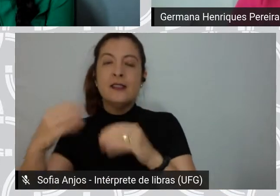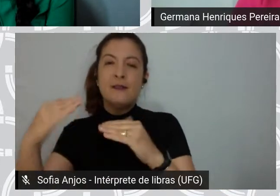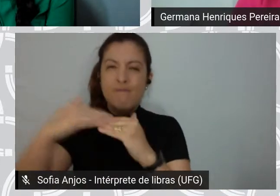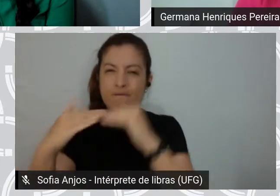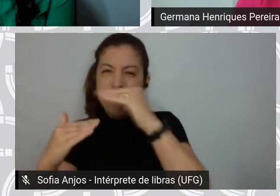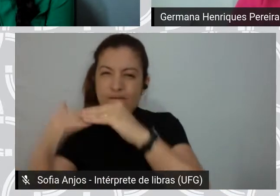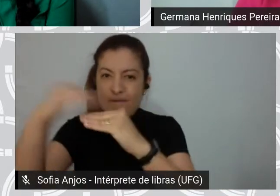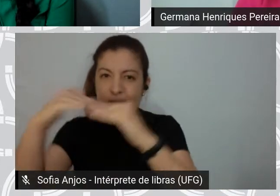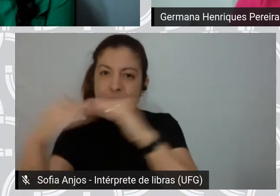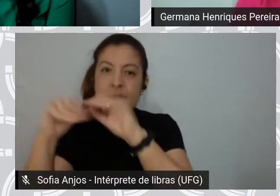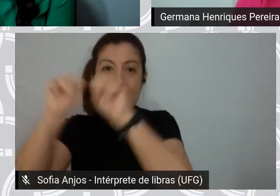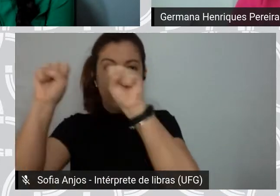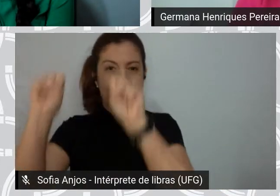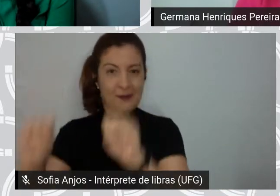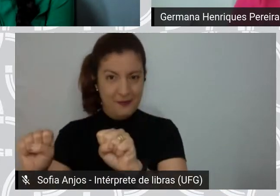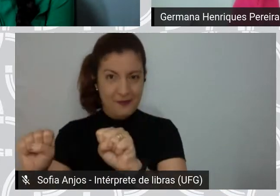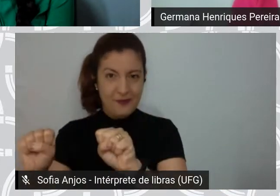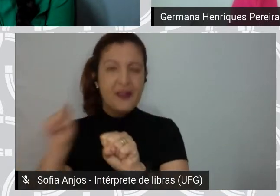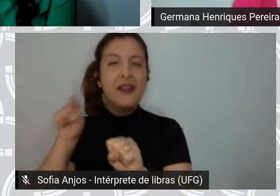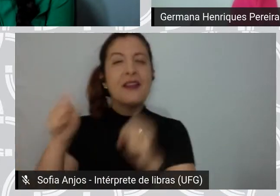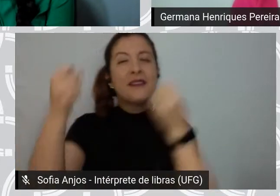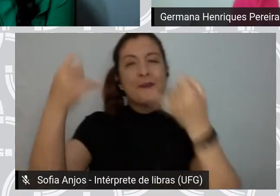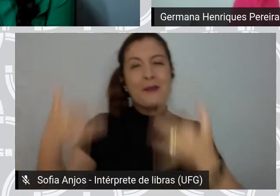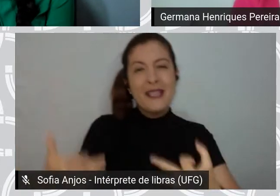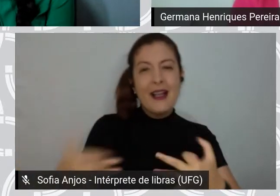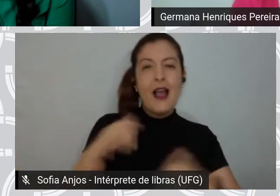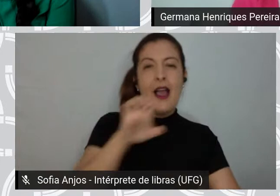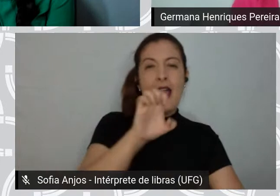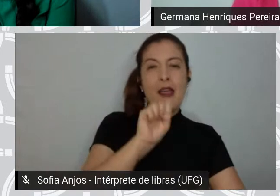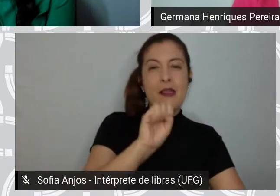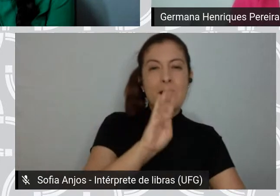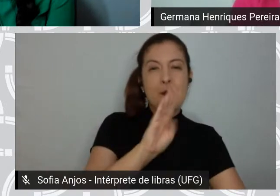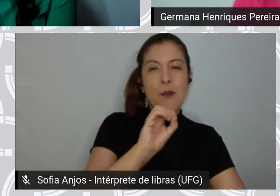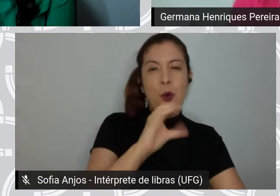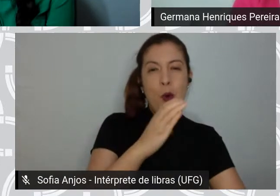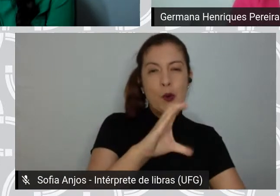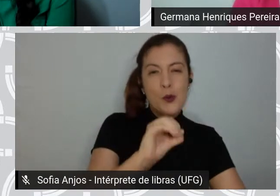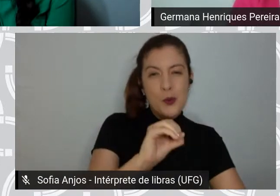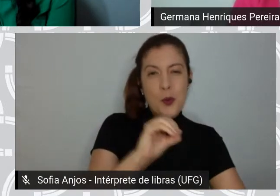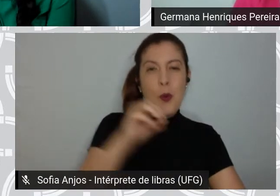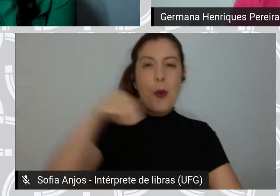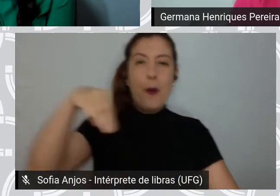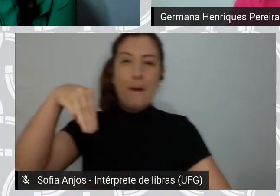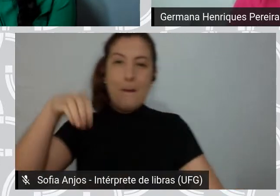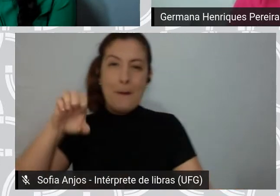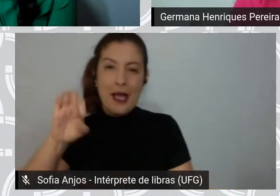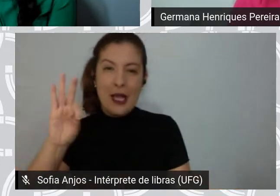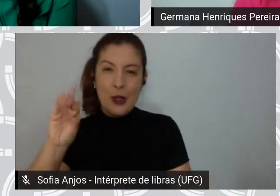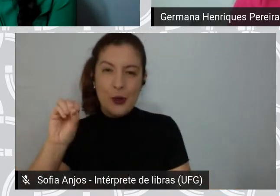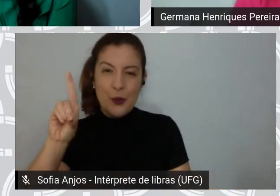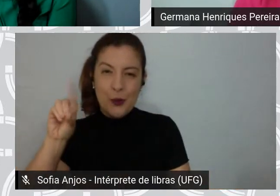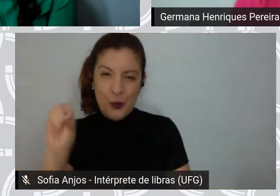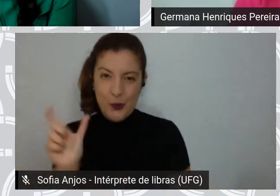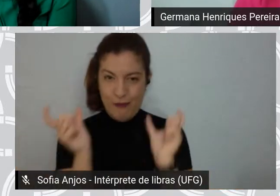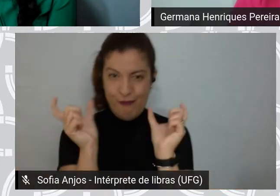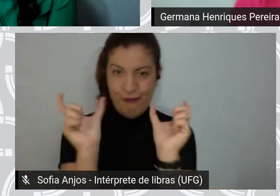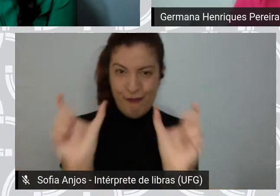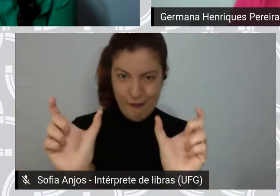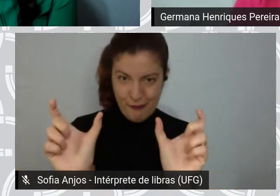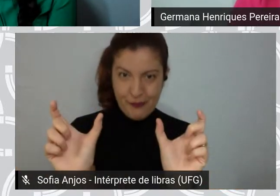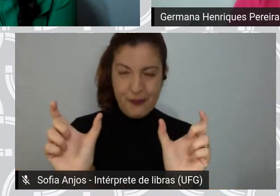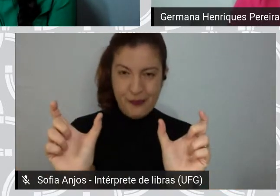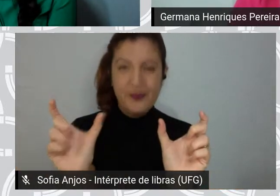de método, esquisse de método, né? E tomando o Bechonik, a Anne Brisset,